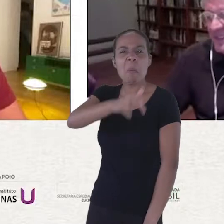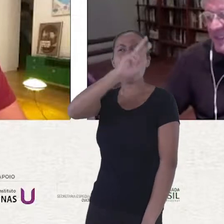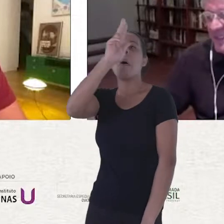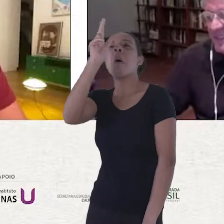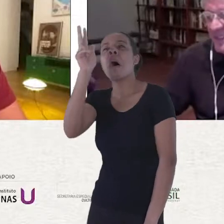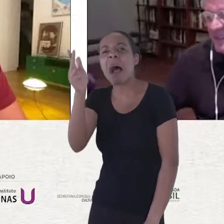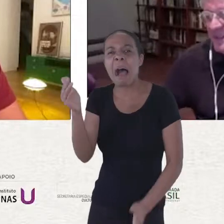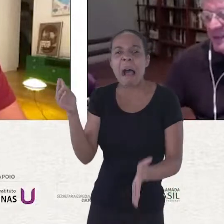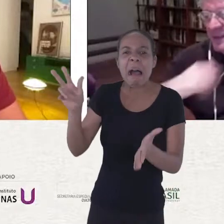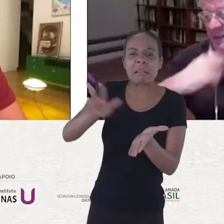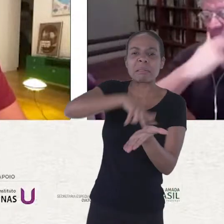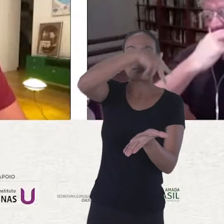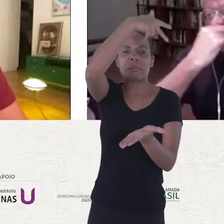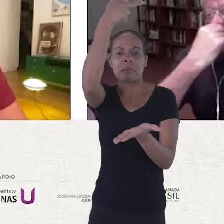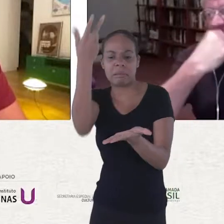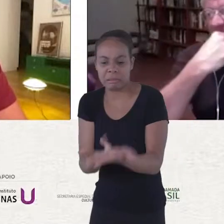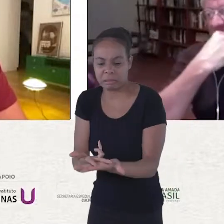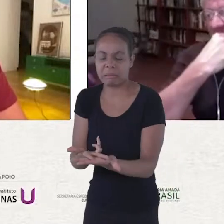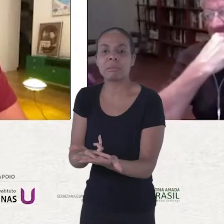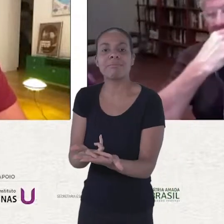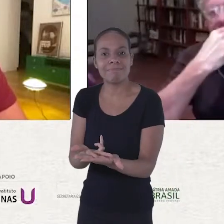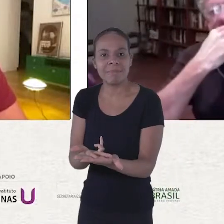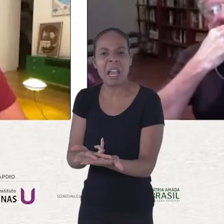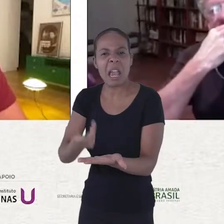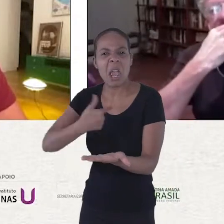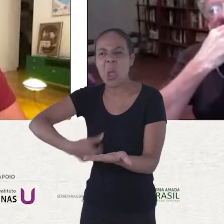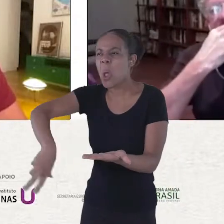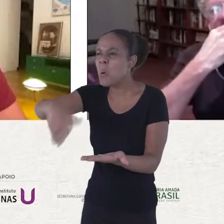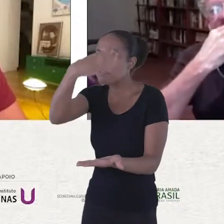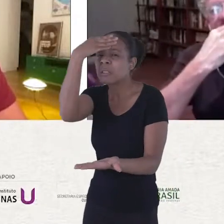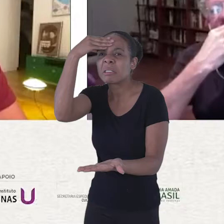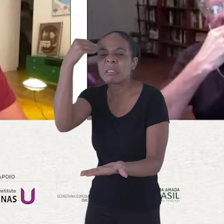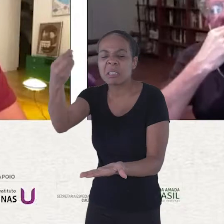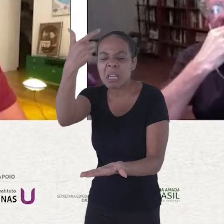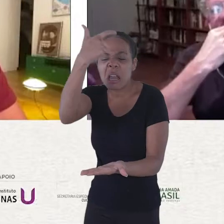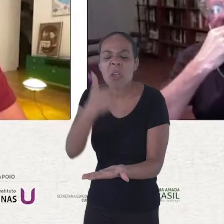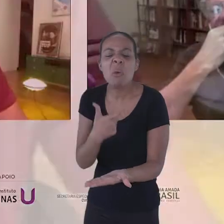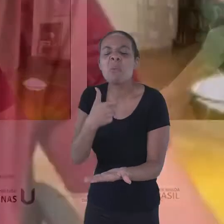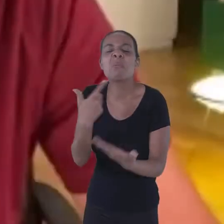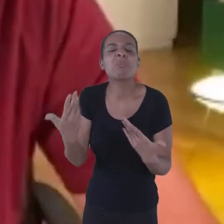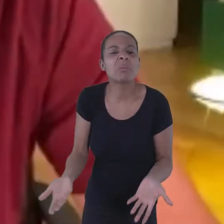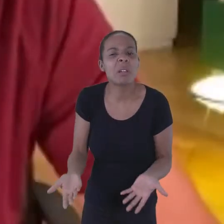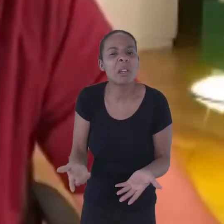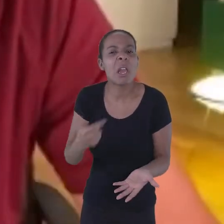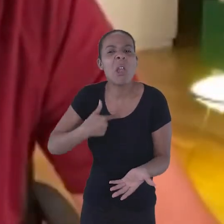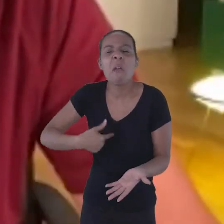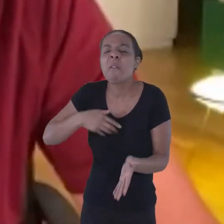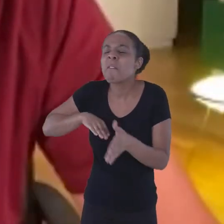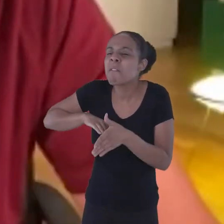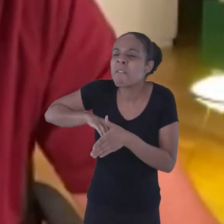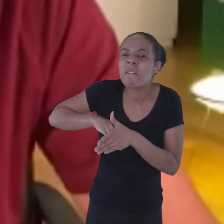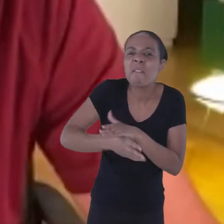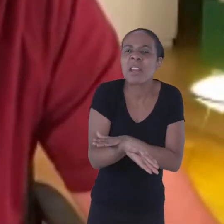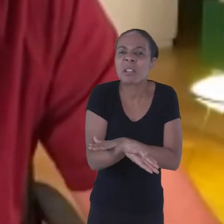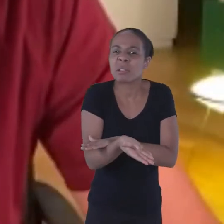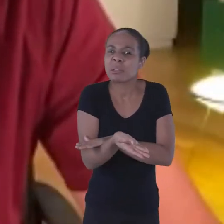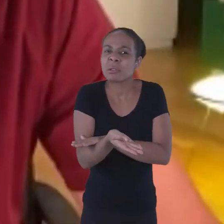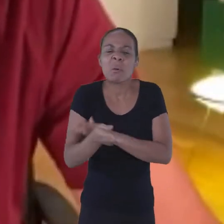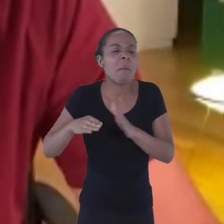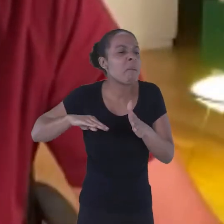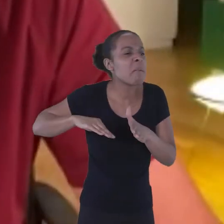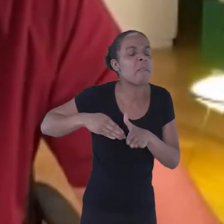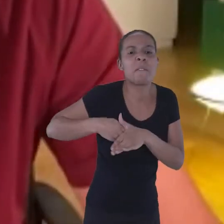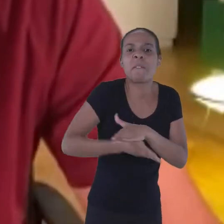sou eu e que não sou. Sou viciado em covardias. Eu tenho unhas sujas, dentes amarelados e